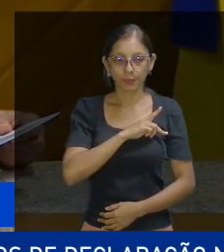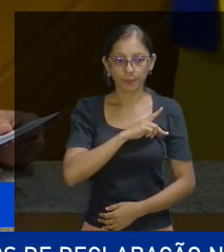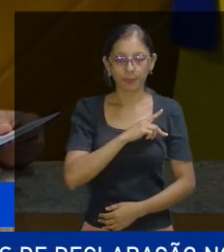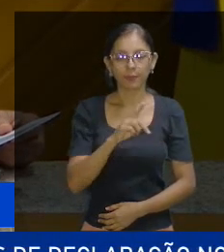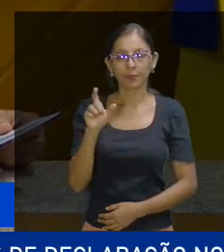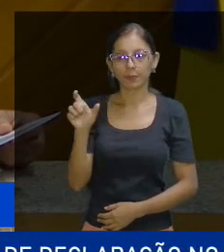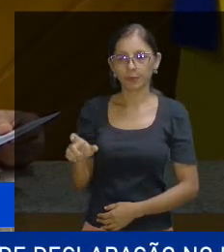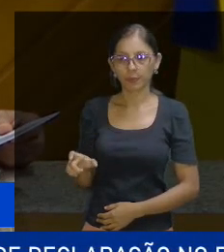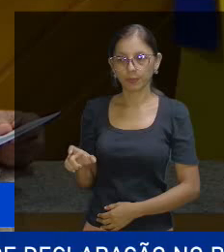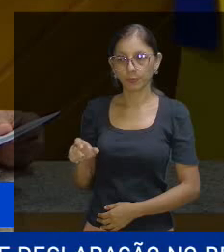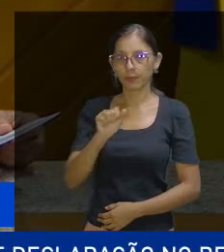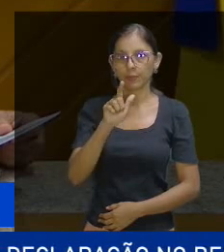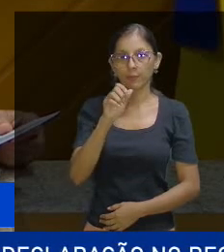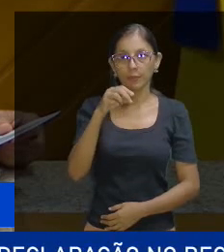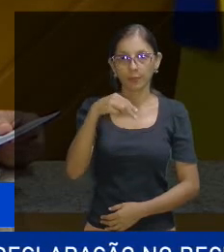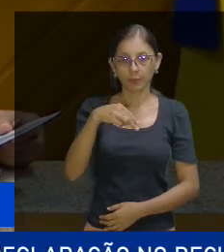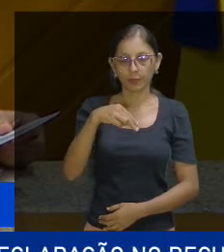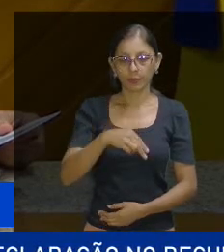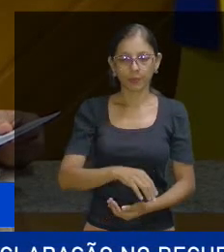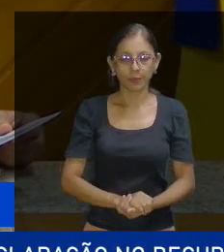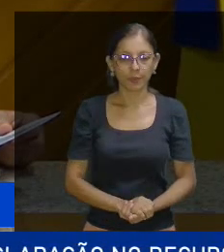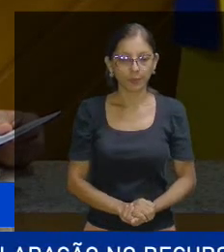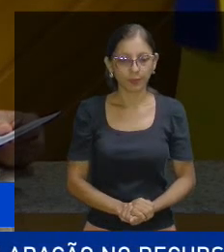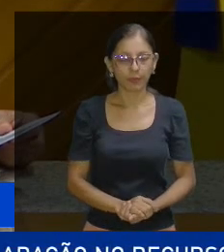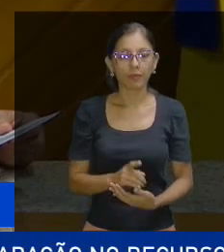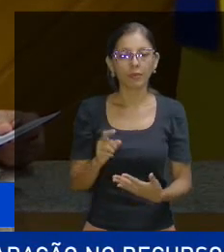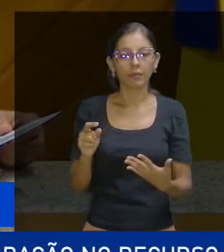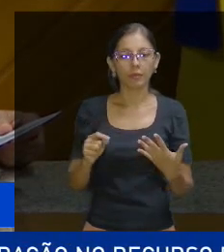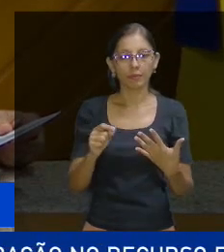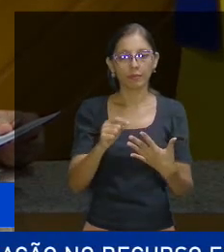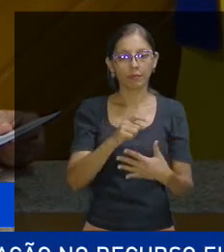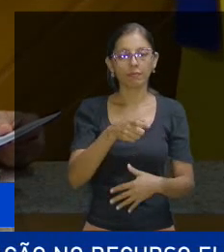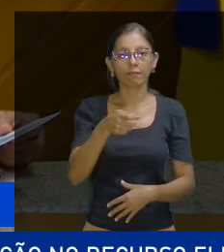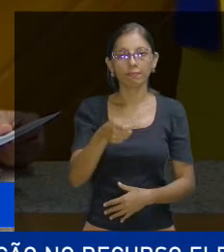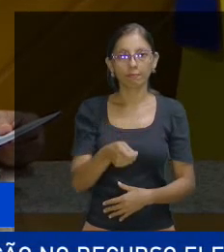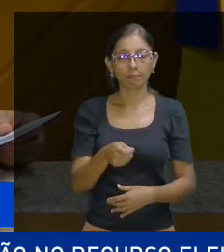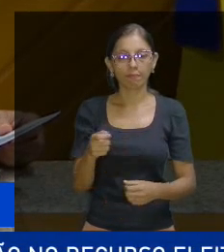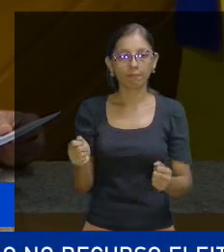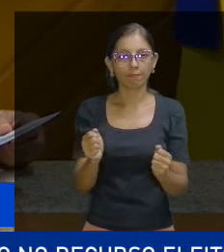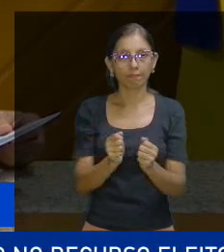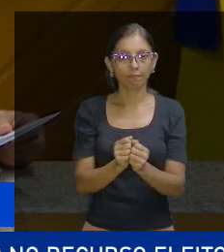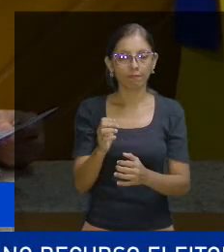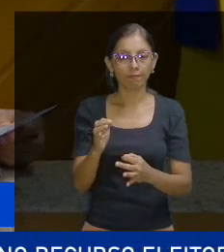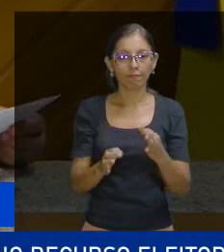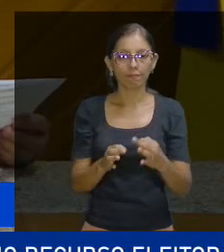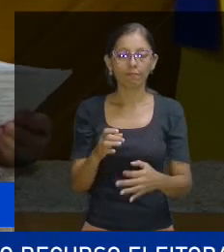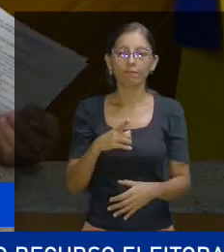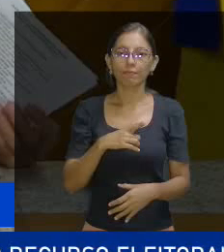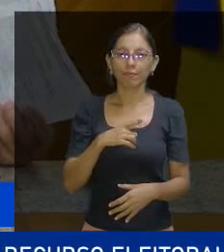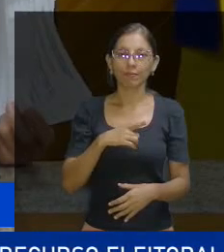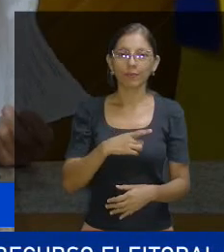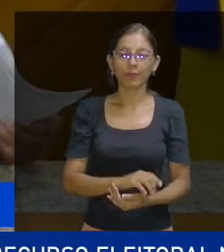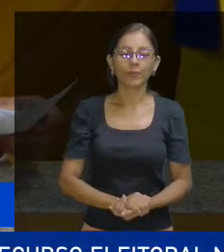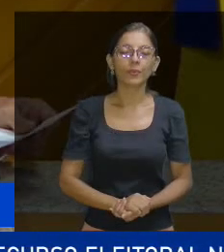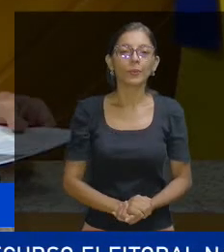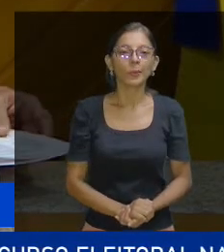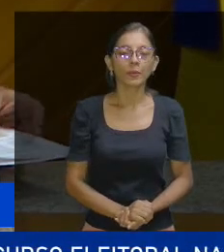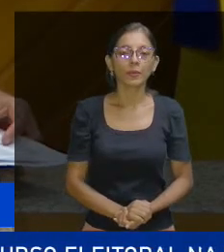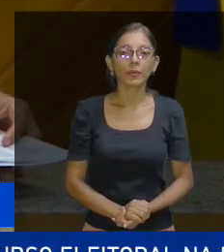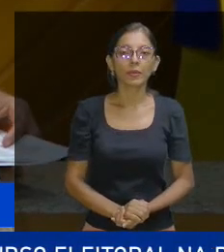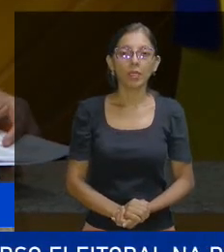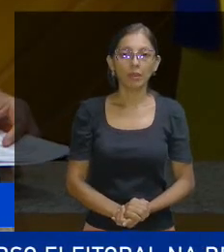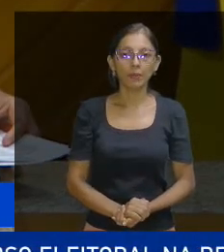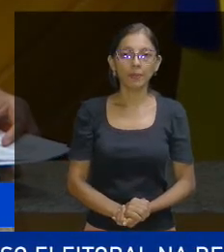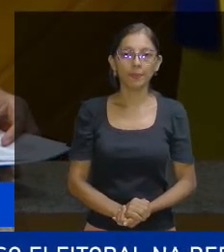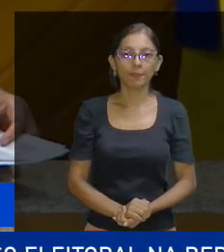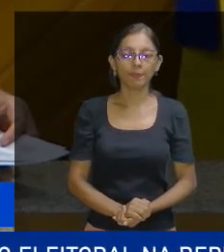Socorro Souza Cavalcante. Atuarão com vogais juízes Agostinho Silvério, Anselmo Gonçalves, a juíza Tina Souza e o juiz Carlos